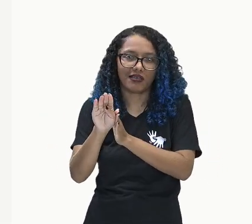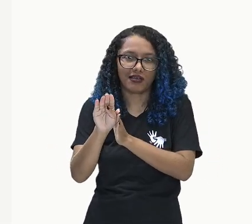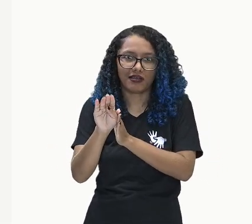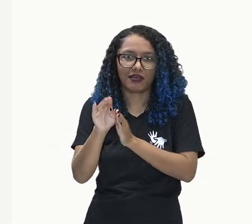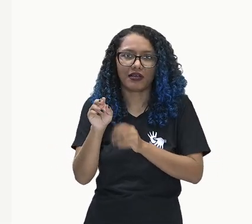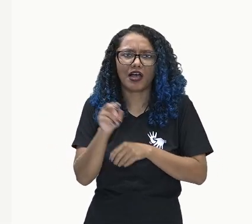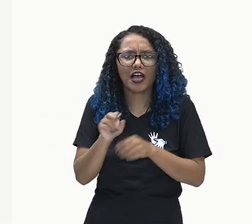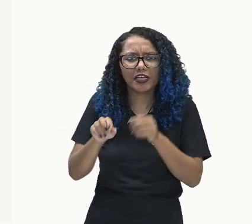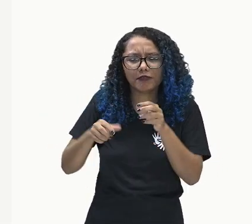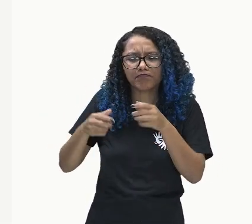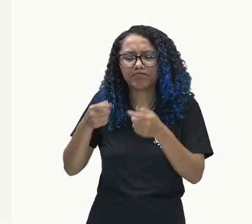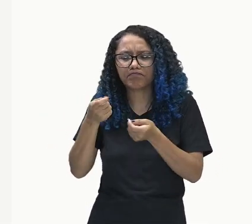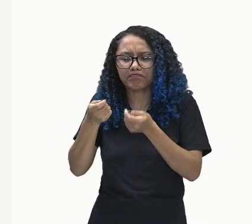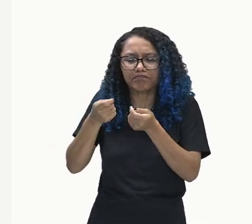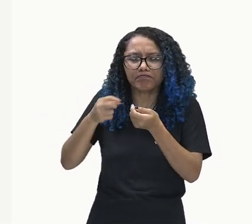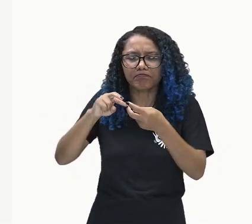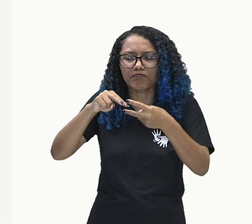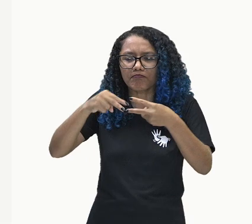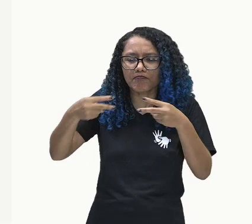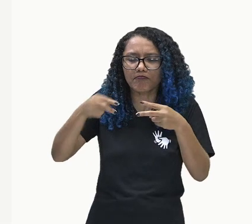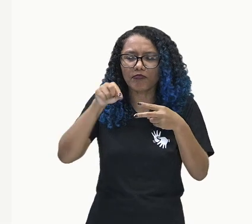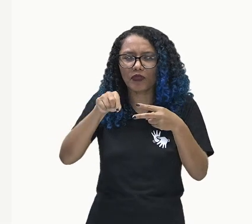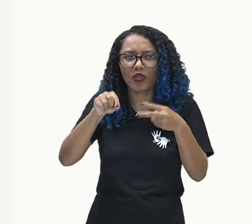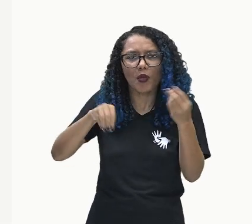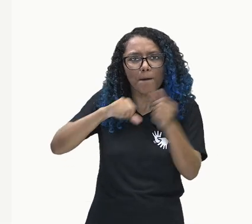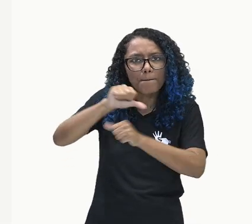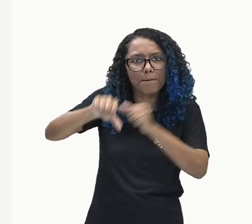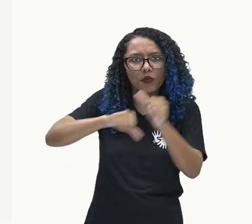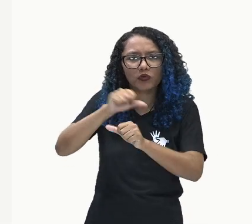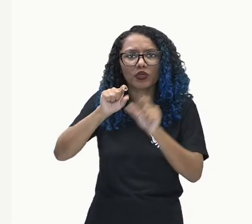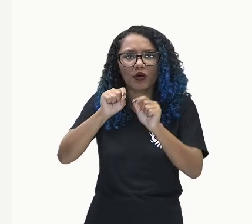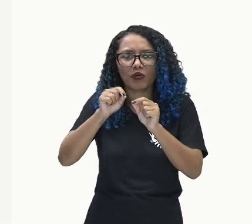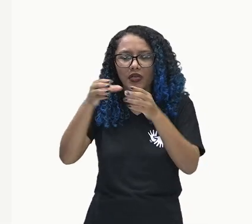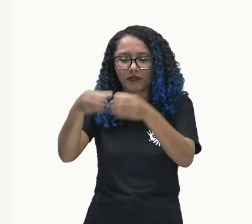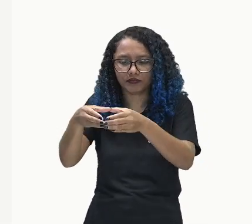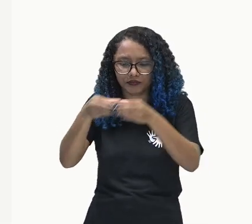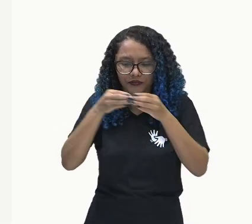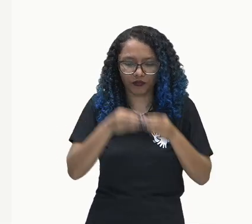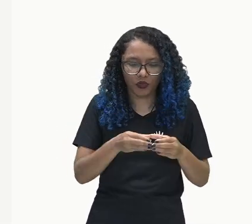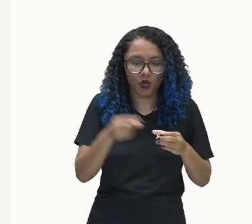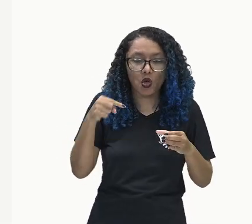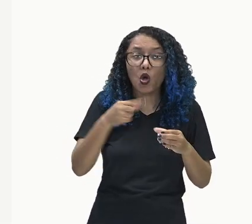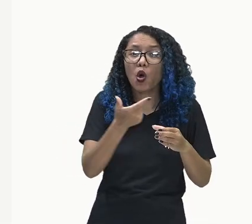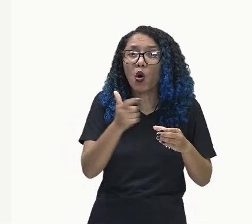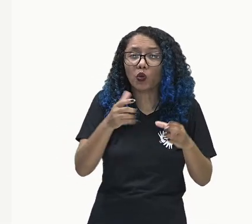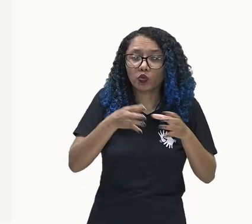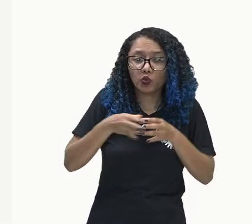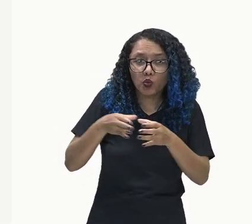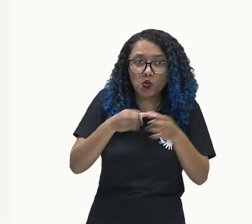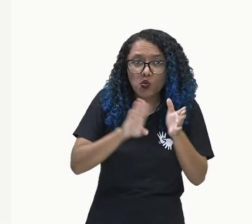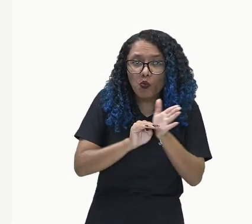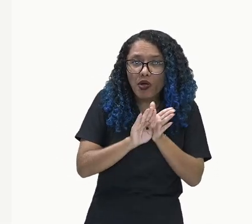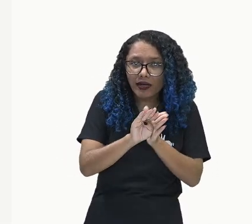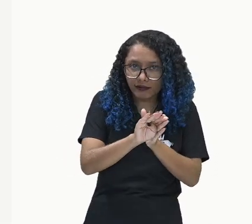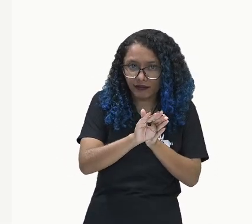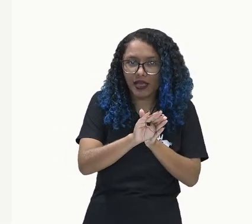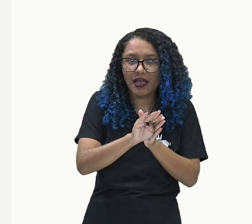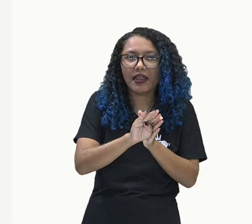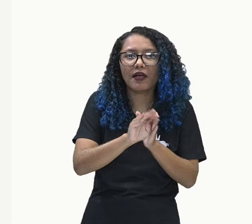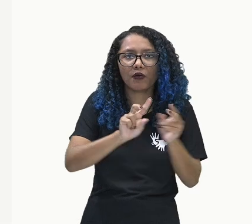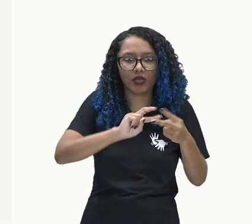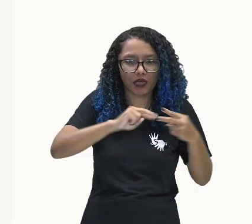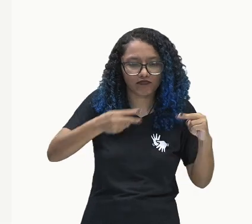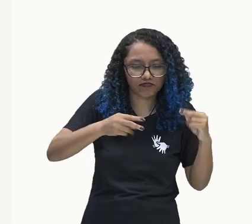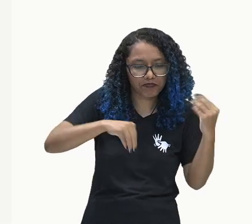manipulada para ser inserida em outra cultura com bactérias vivas, onde elas posteriormente vão